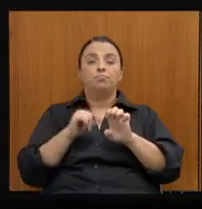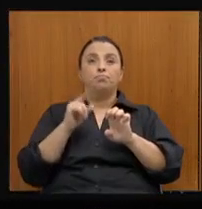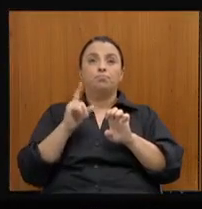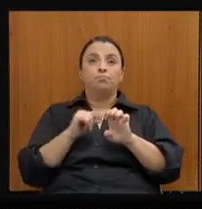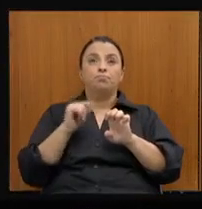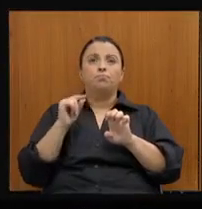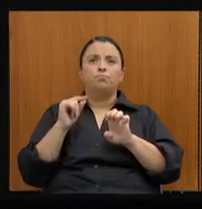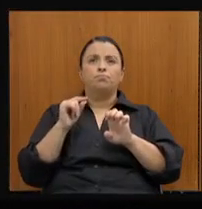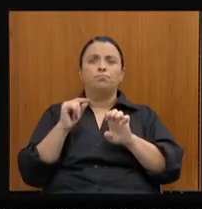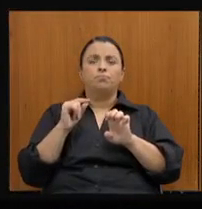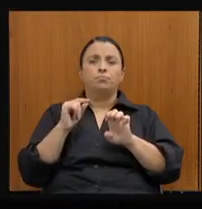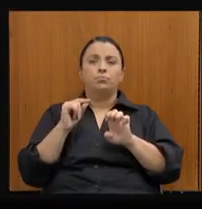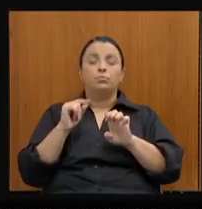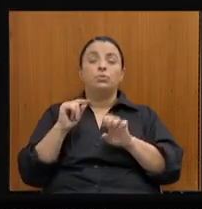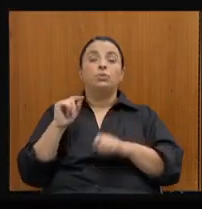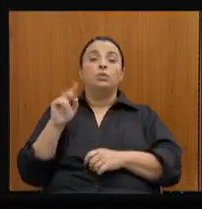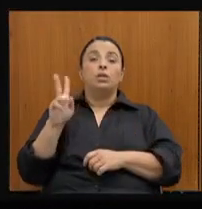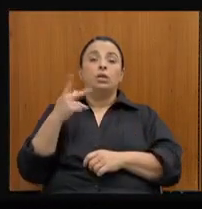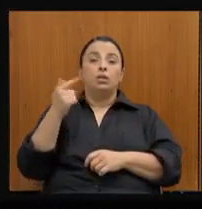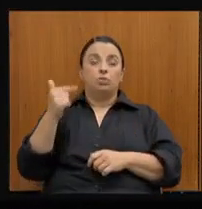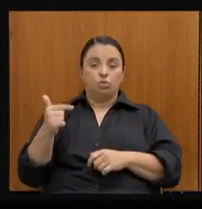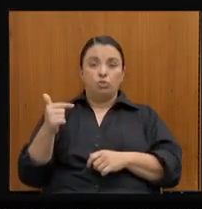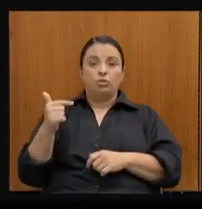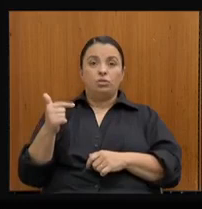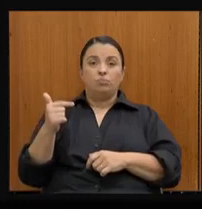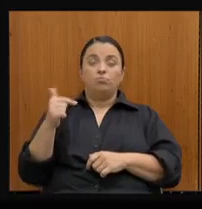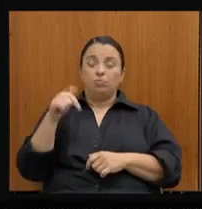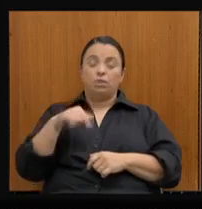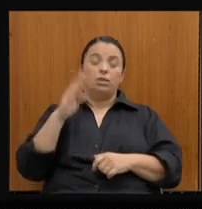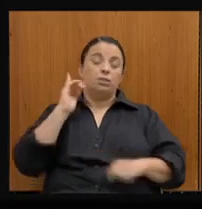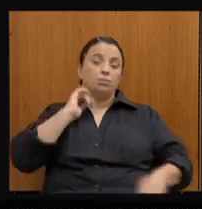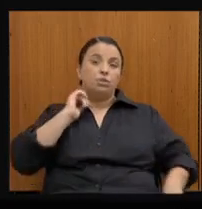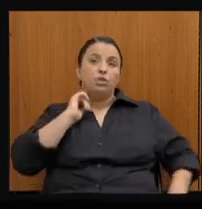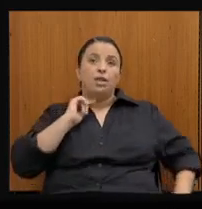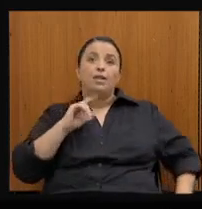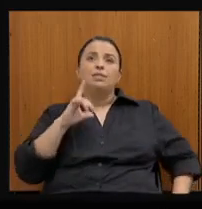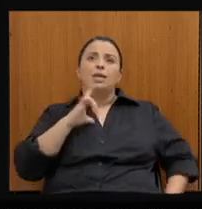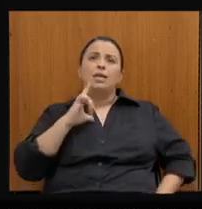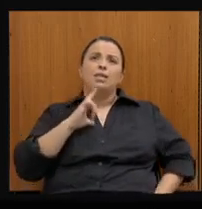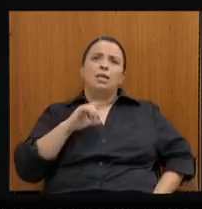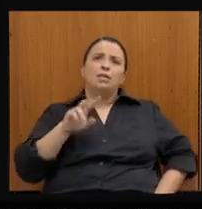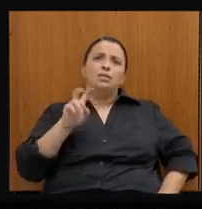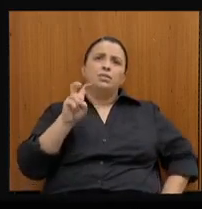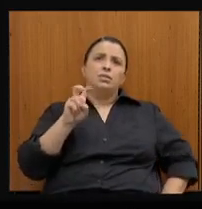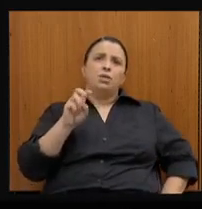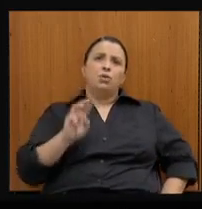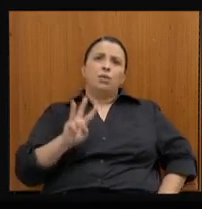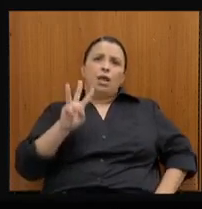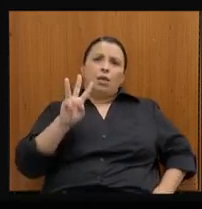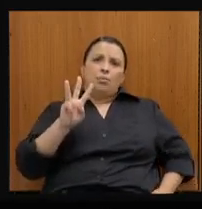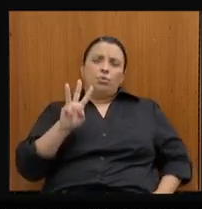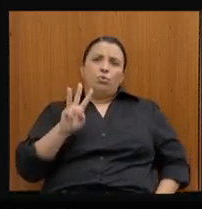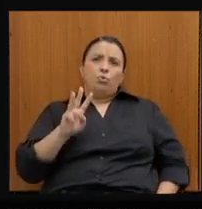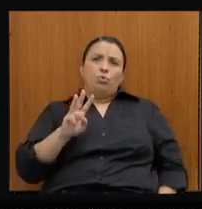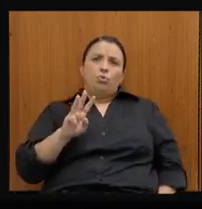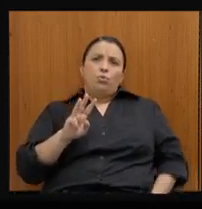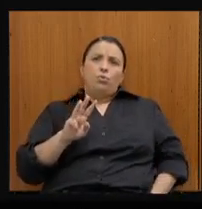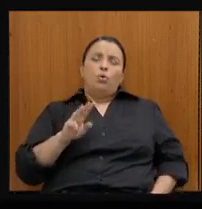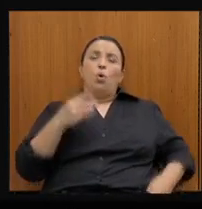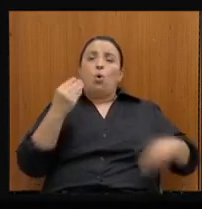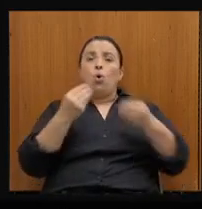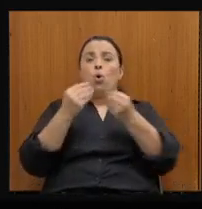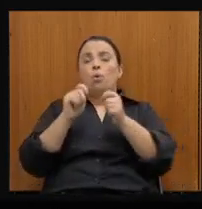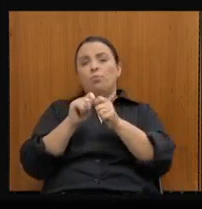em hidrogênio a nível de Minas Gerais ali então nós temos os cinco dados como fazer